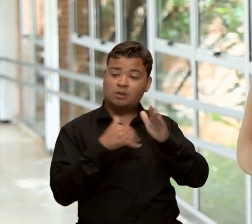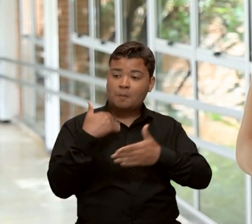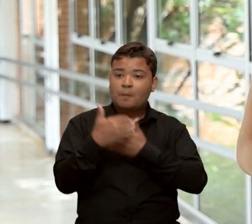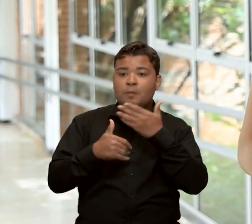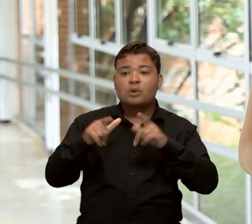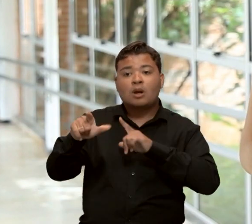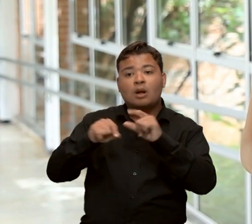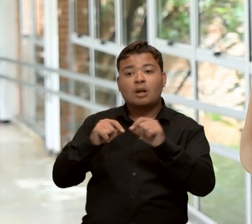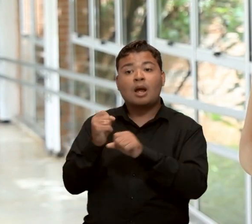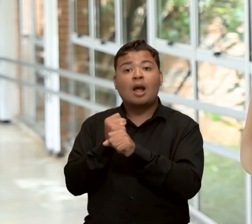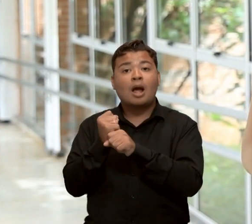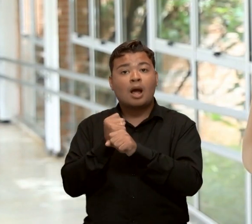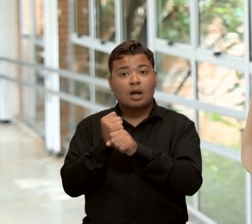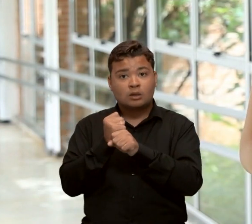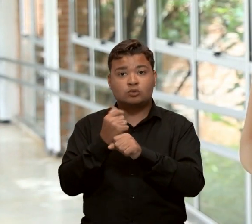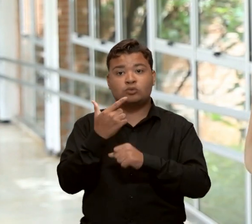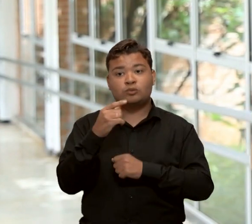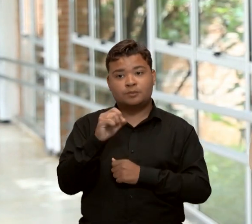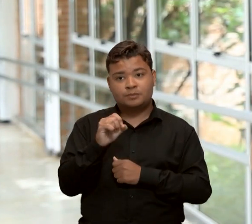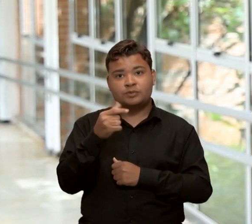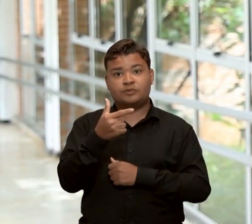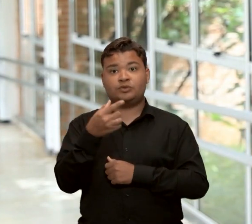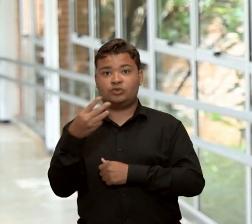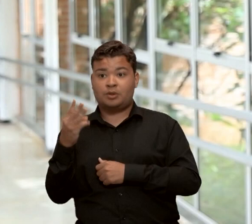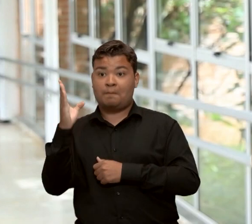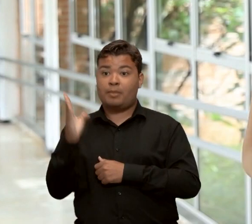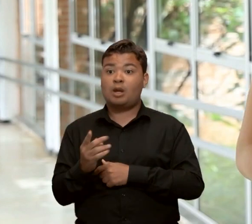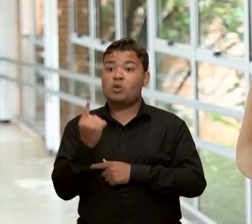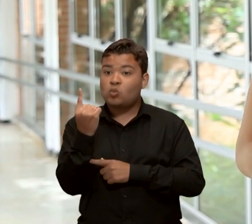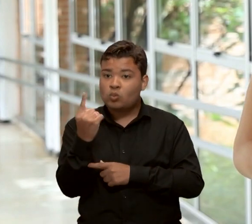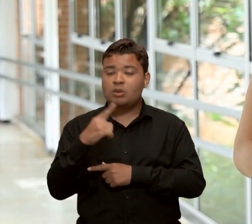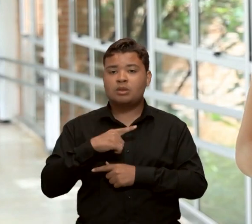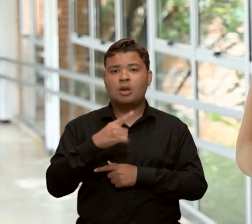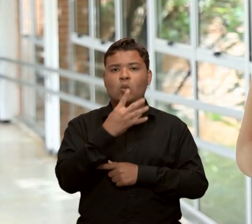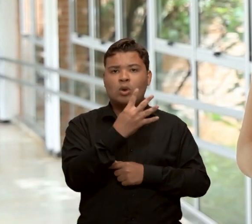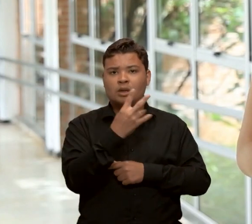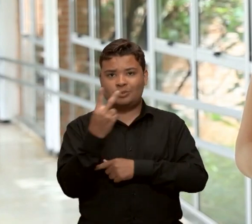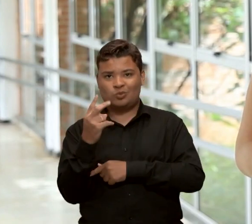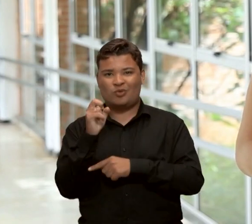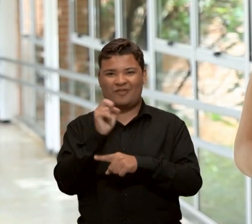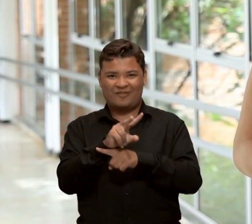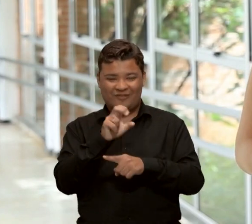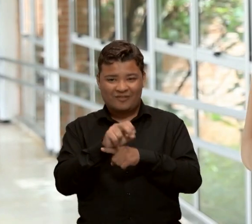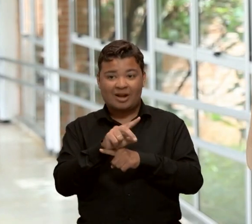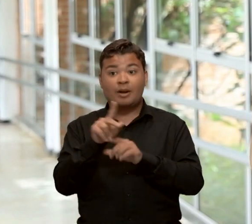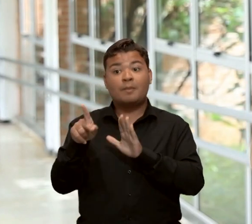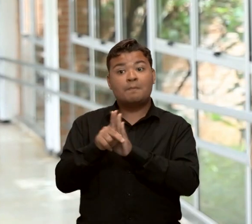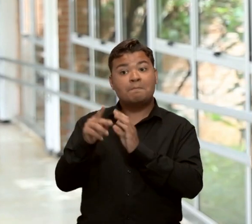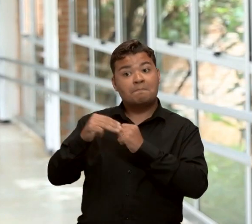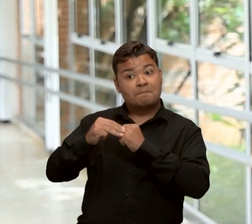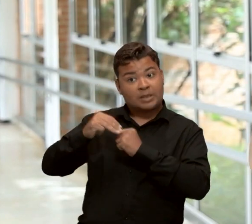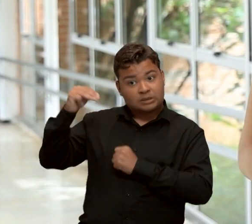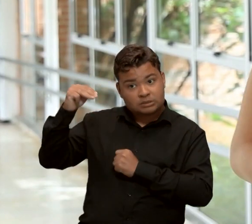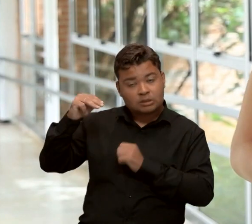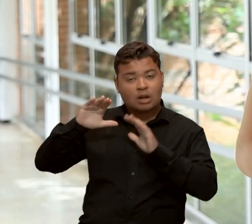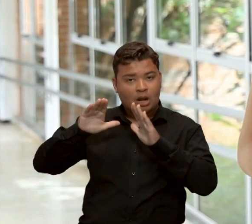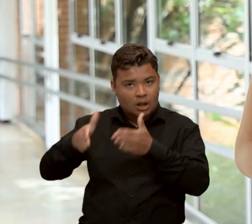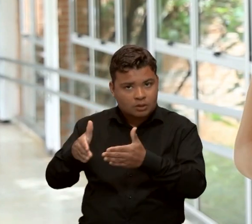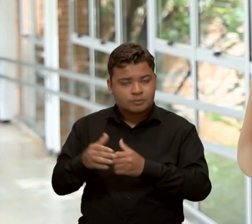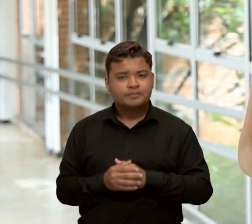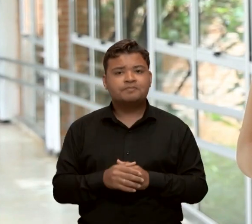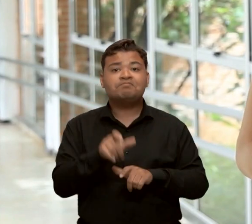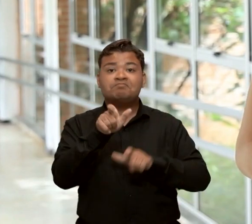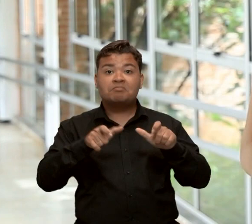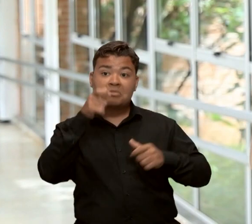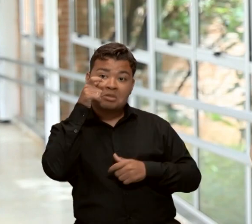de 2023/1, com 42 vagas disponíveis para mestrado. Os interessados têm até o dia